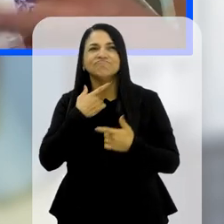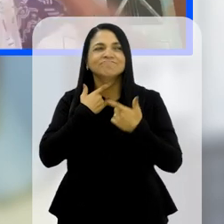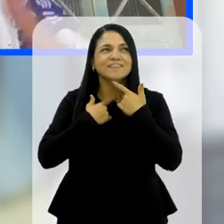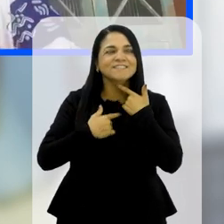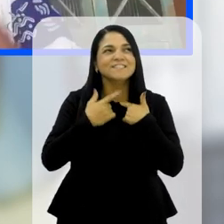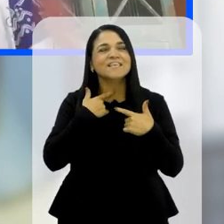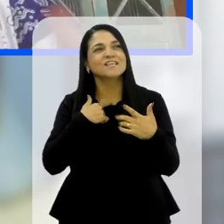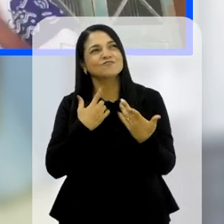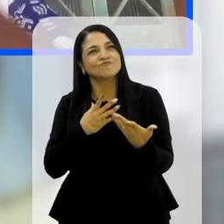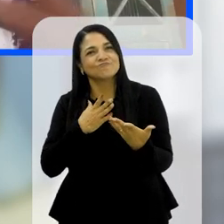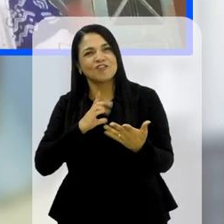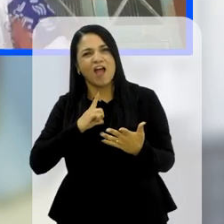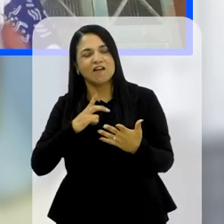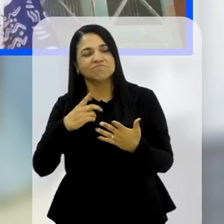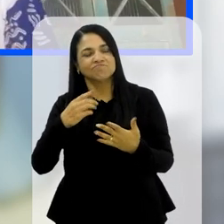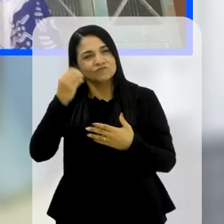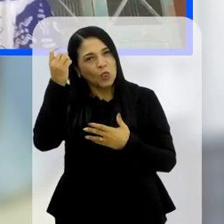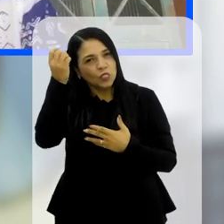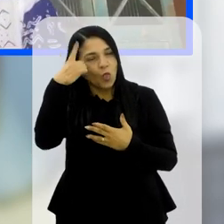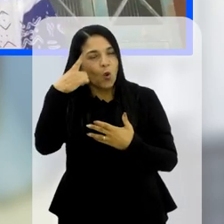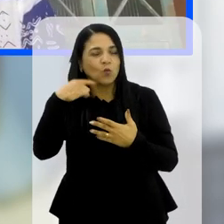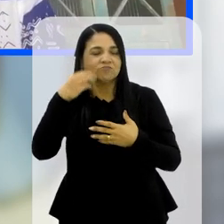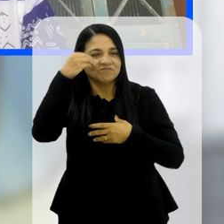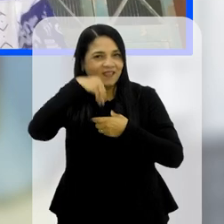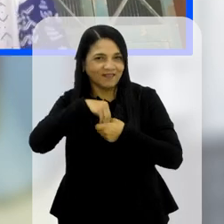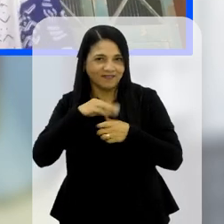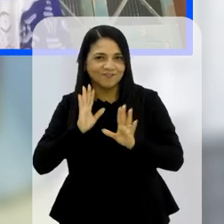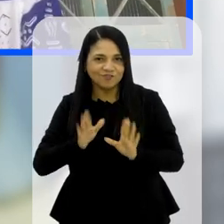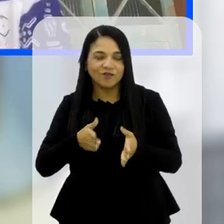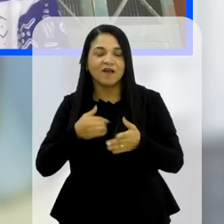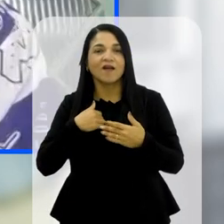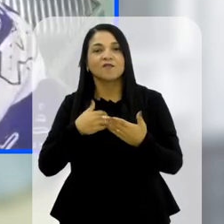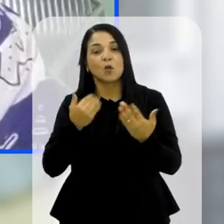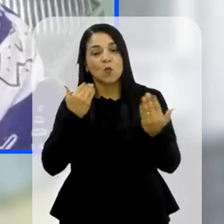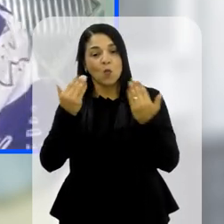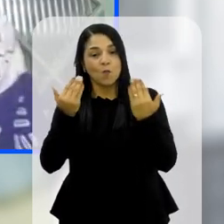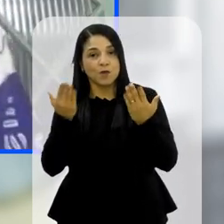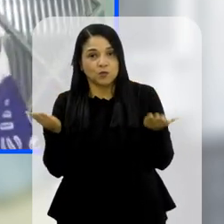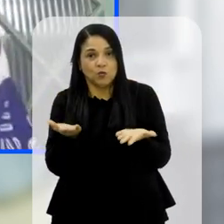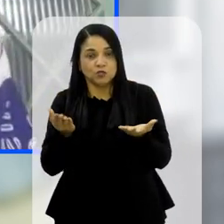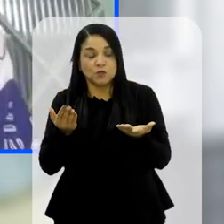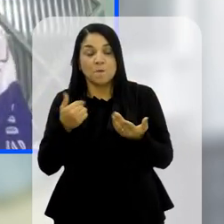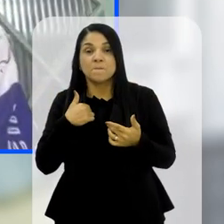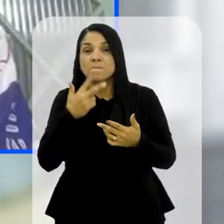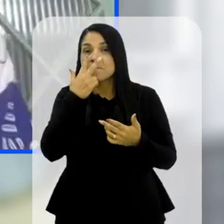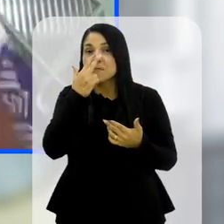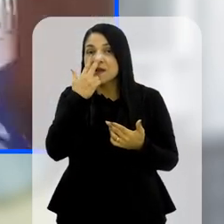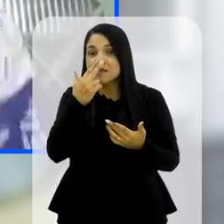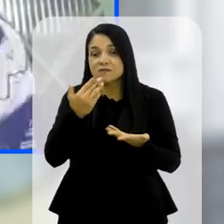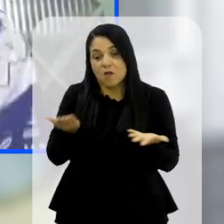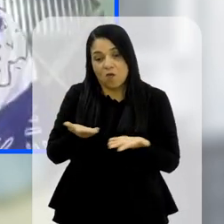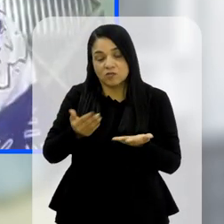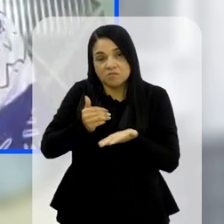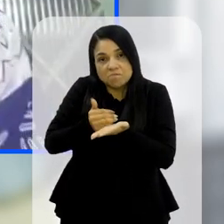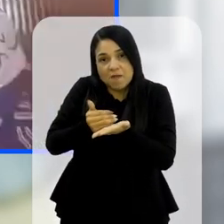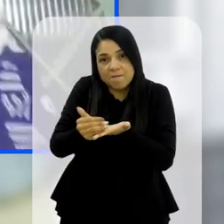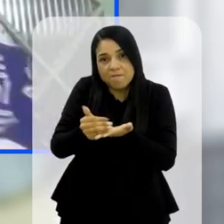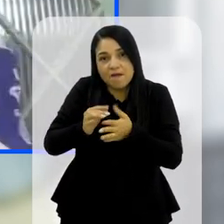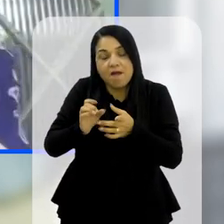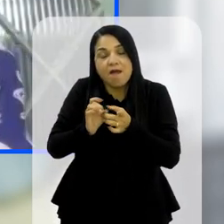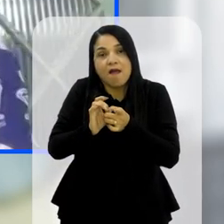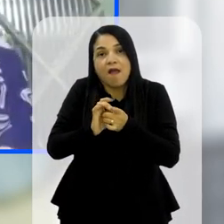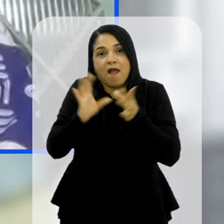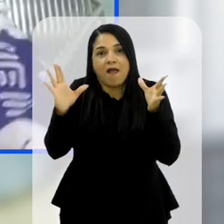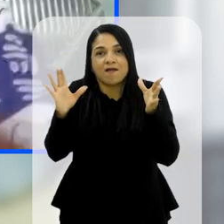Mas também já era um desejo meu escolar, enfim. É, Sim. mas comparado com hoje, é um mercado que está mais aberto, parece, as